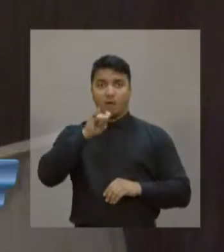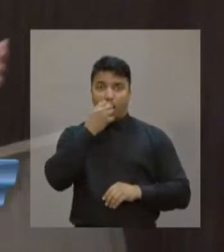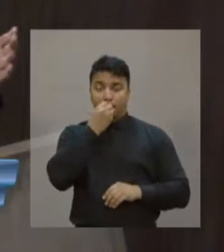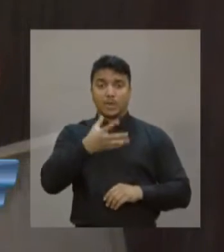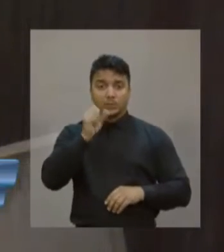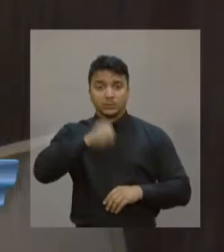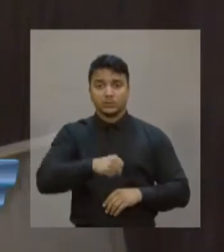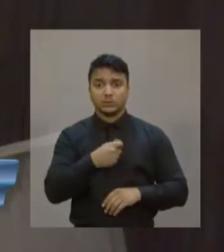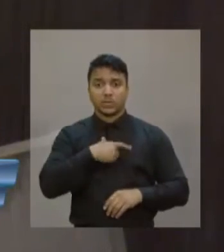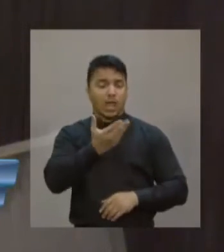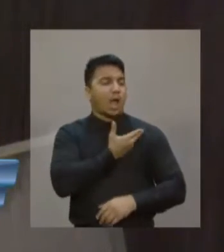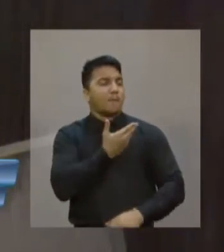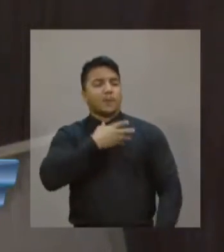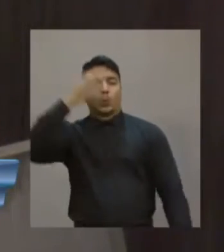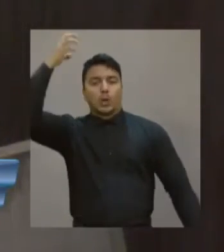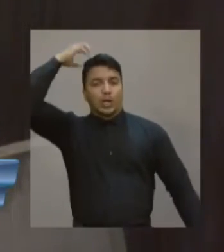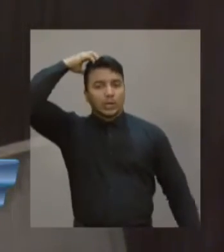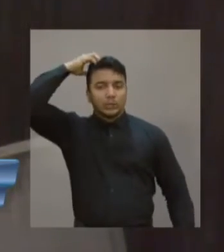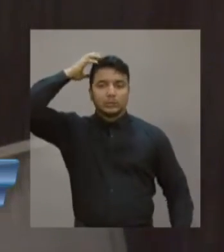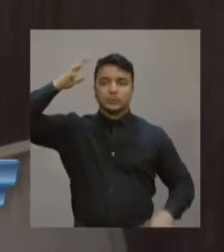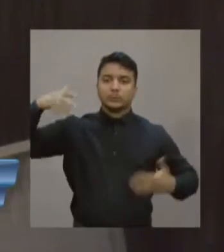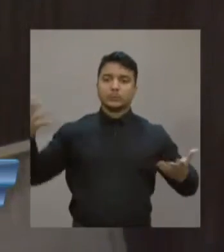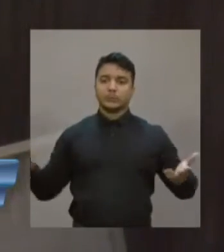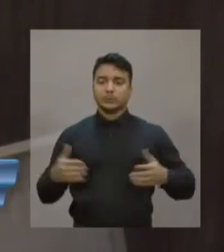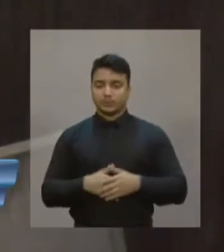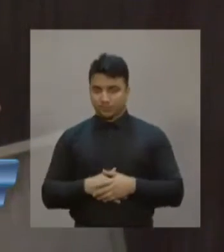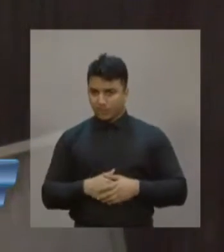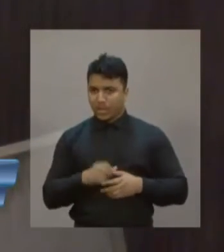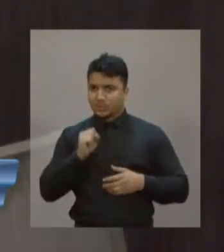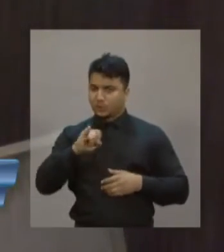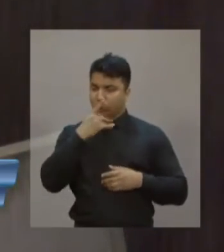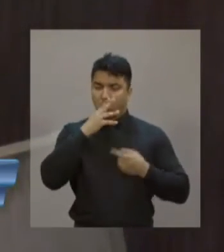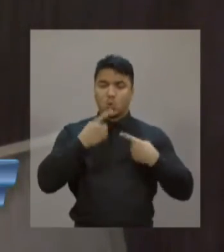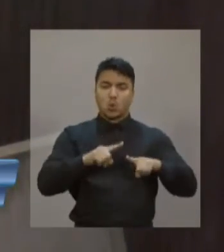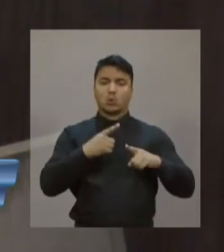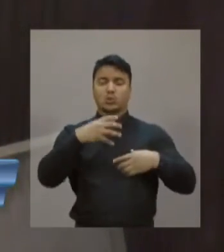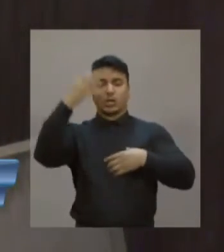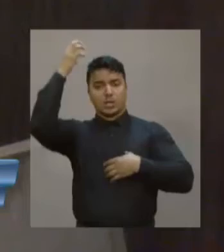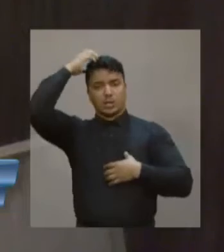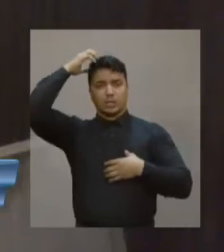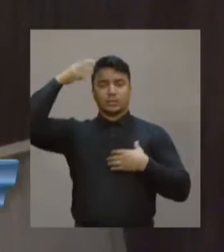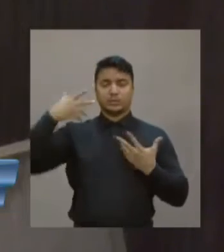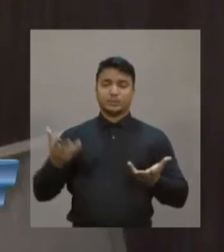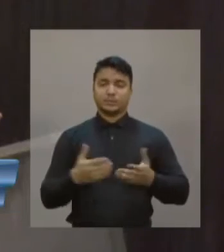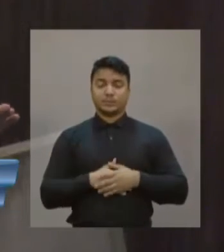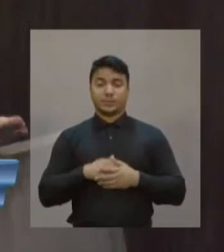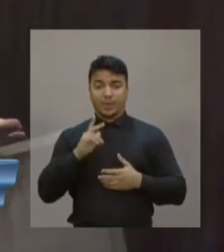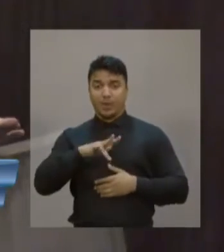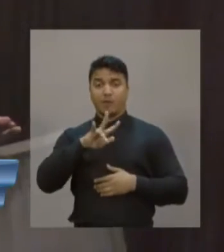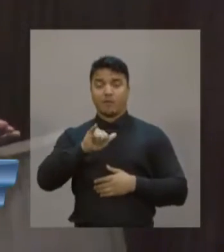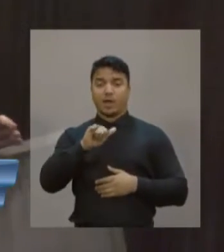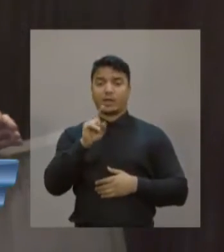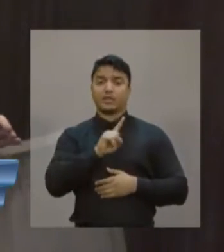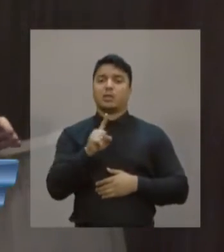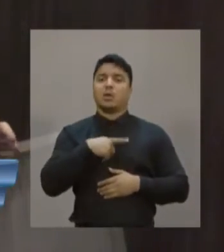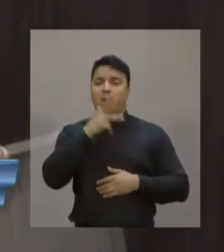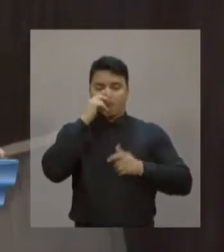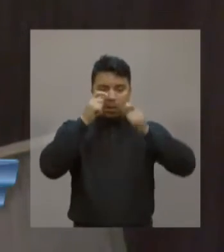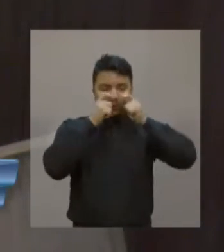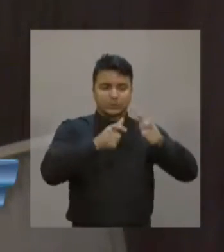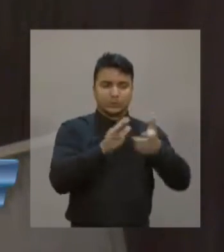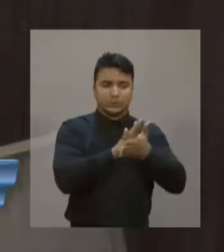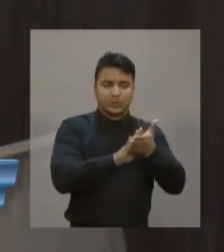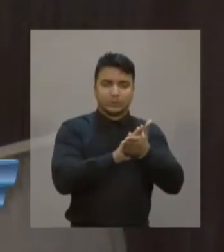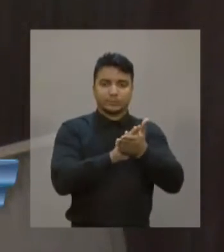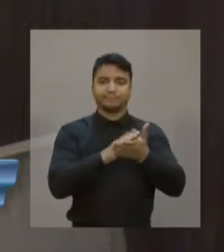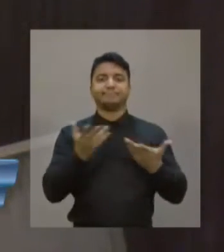da liberação de verbas do Pacto de Cooperação Federativa para os parlamentares. Segundo o deputado, as verbas não estão sendo